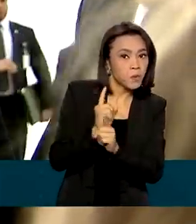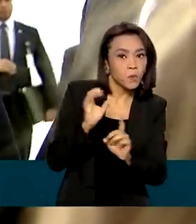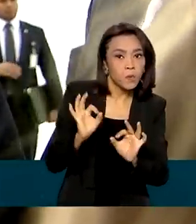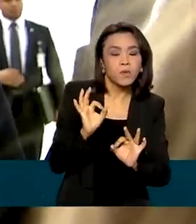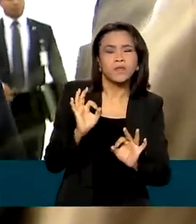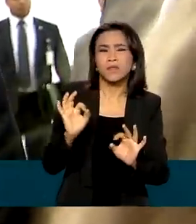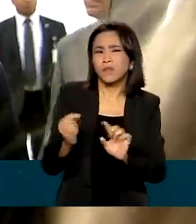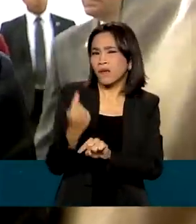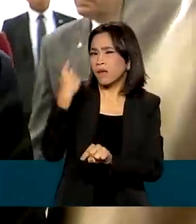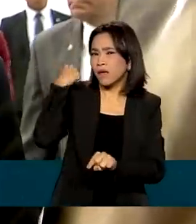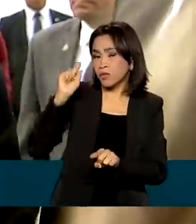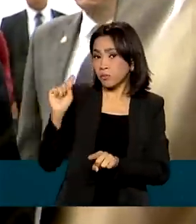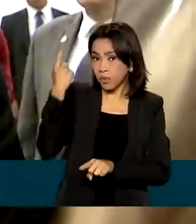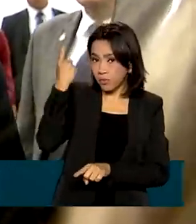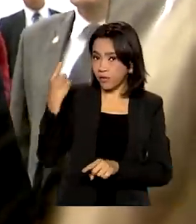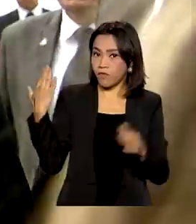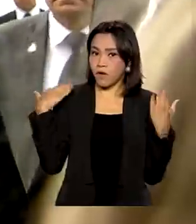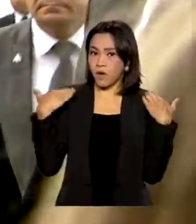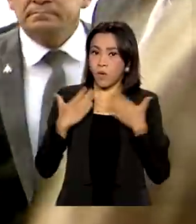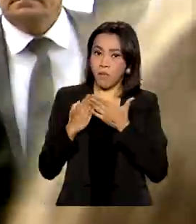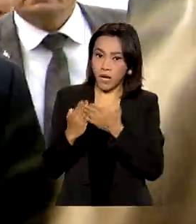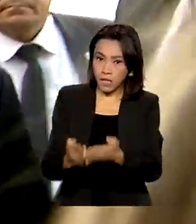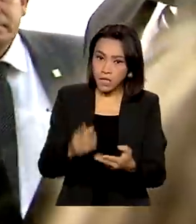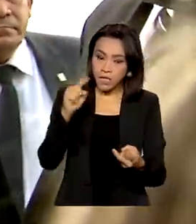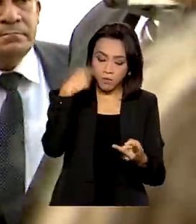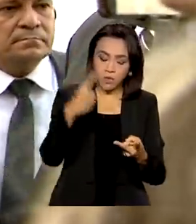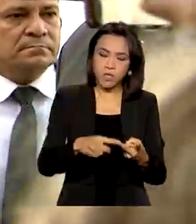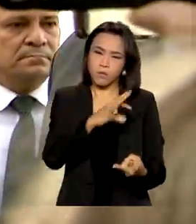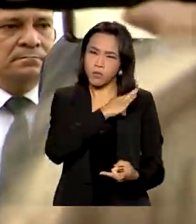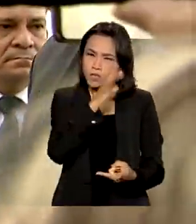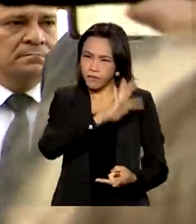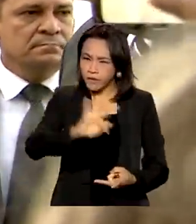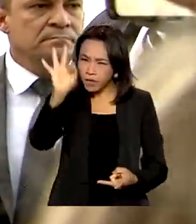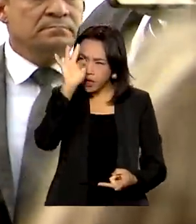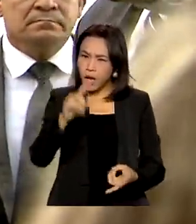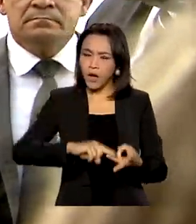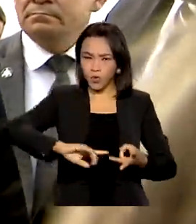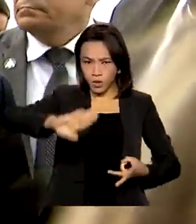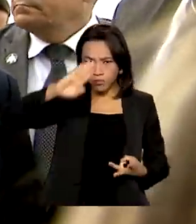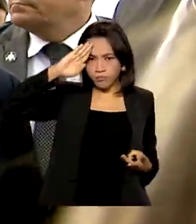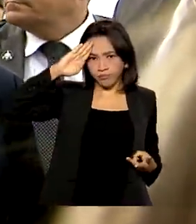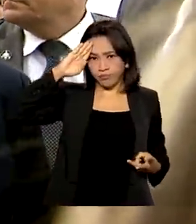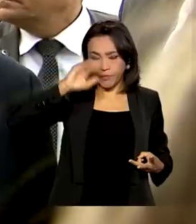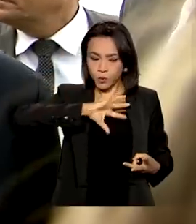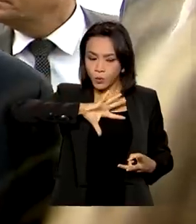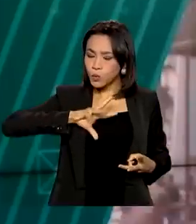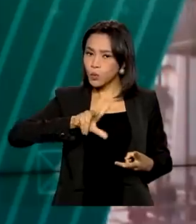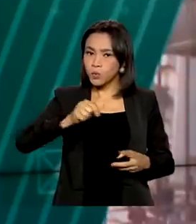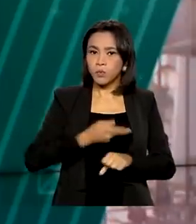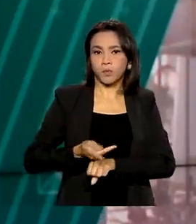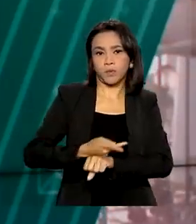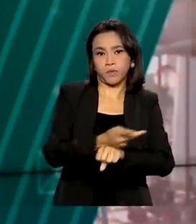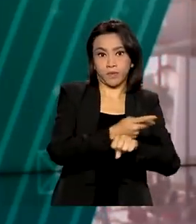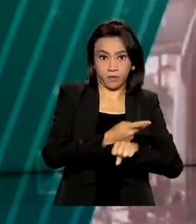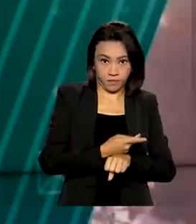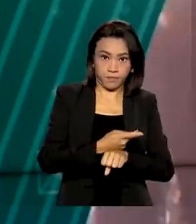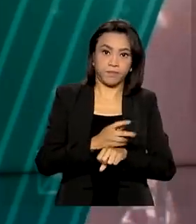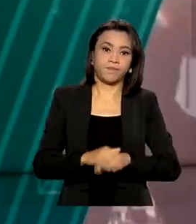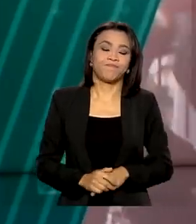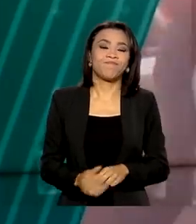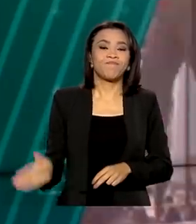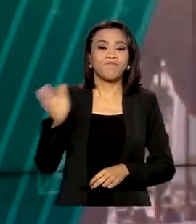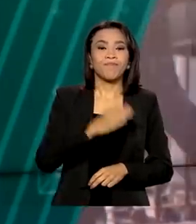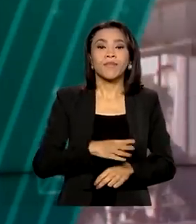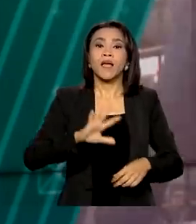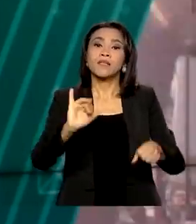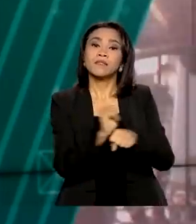dia, começou com a Marinha, né? No dia seguinte estava a Polícia Federal, Forças Armadas, todo mundo na busca. As